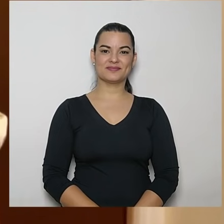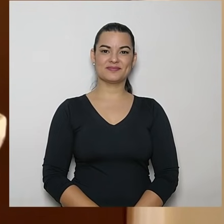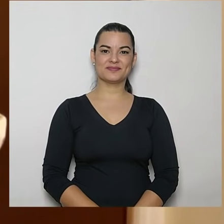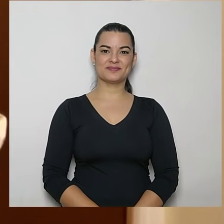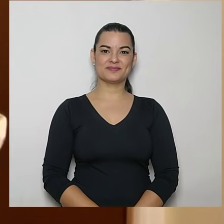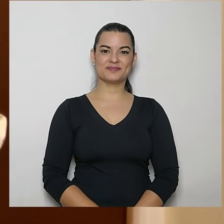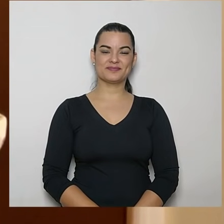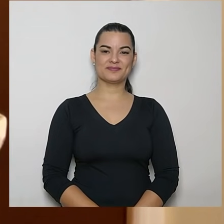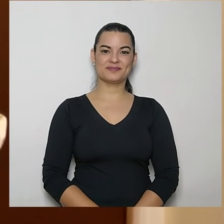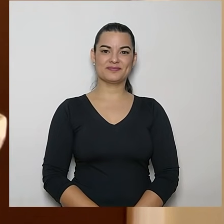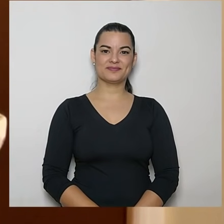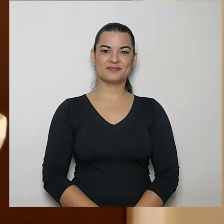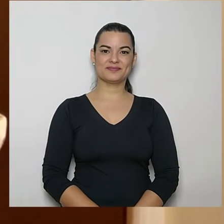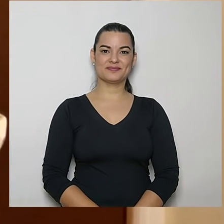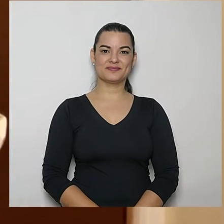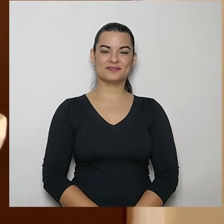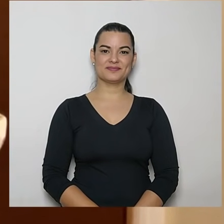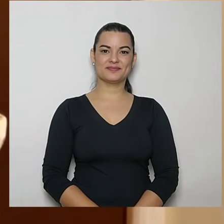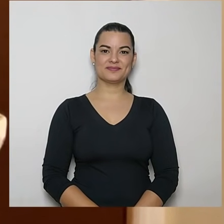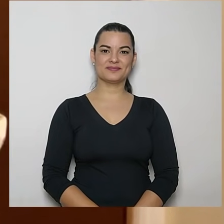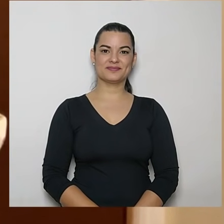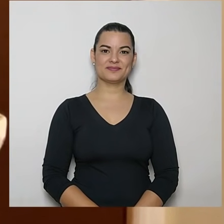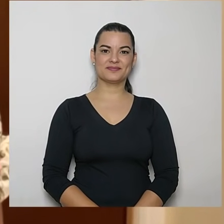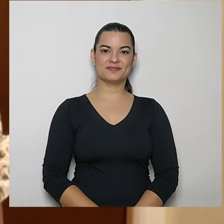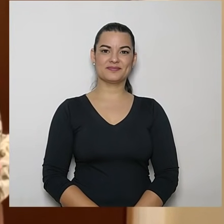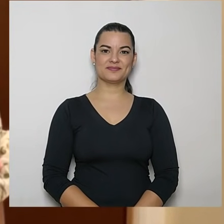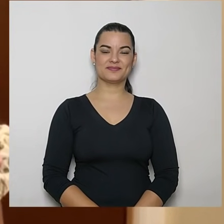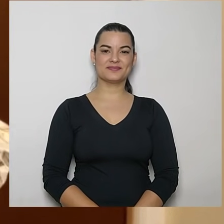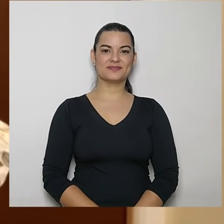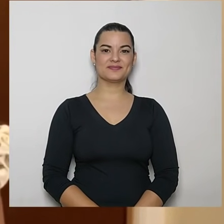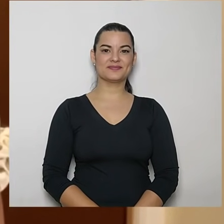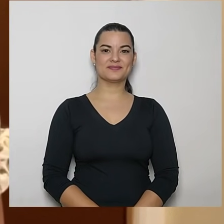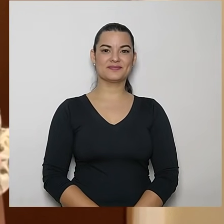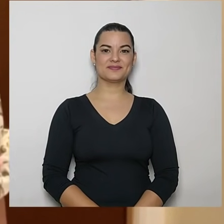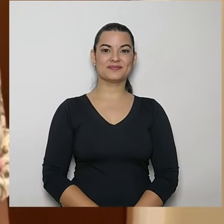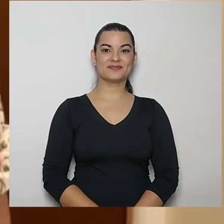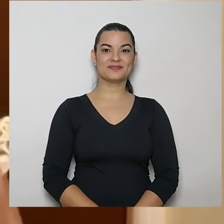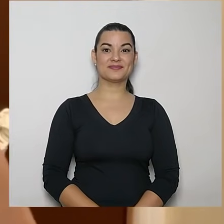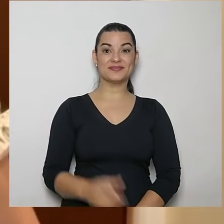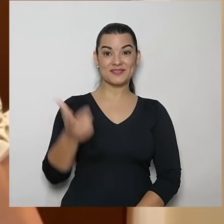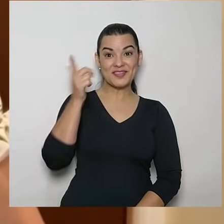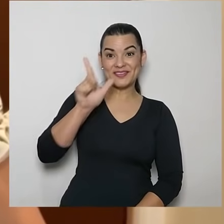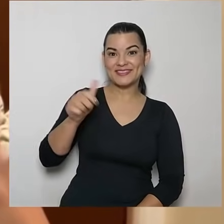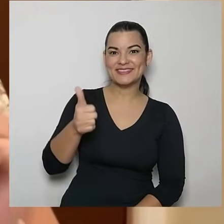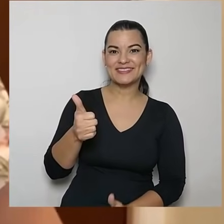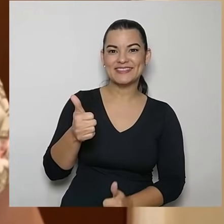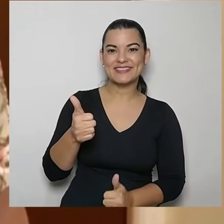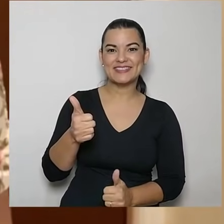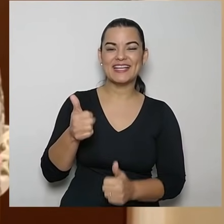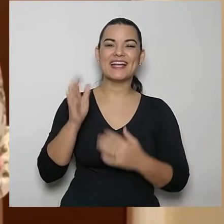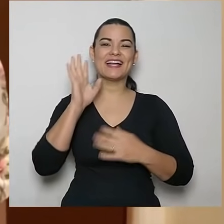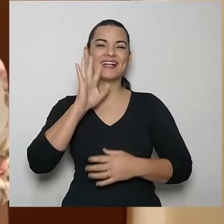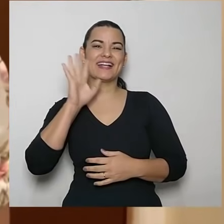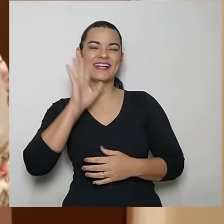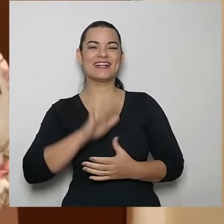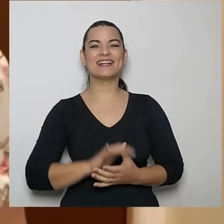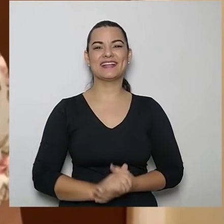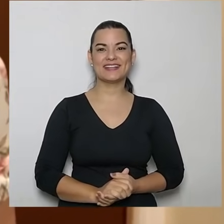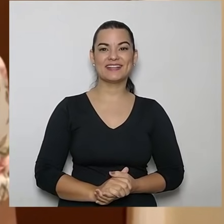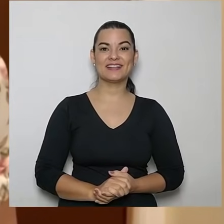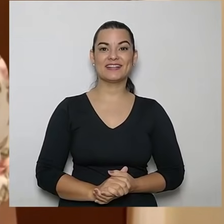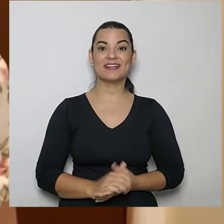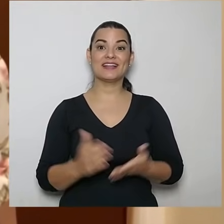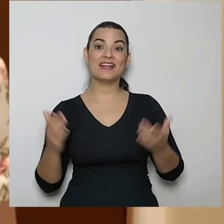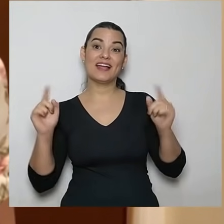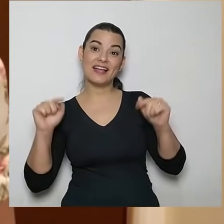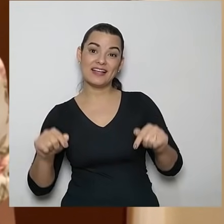Conseguiram? Que legal! E assim encerramos mais